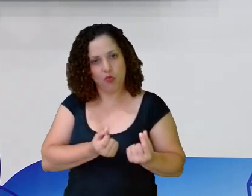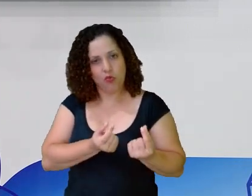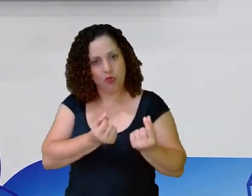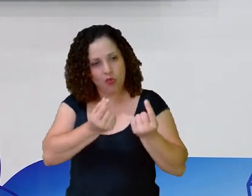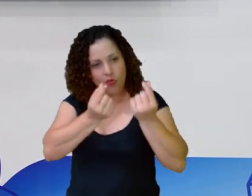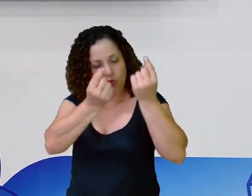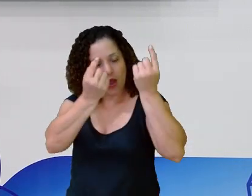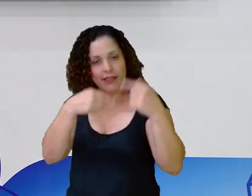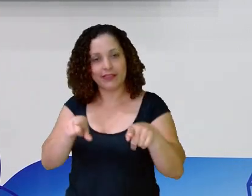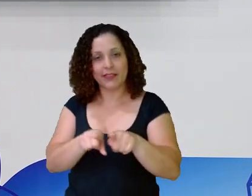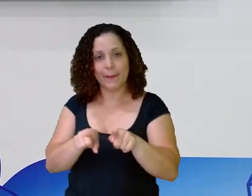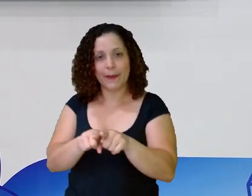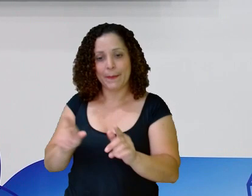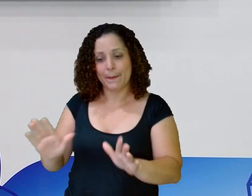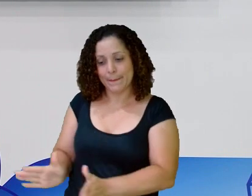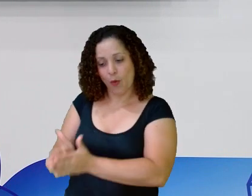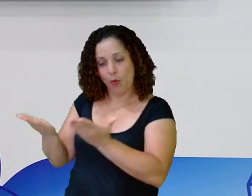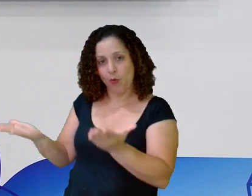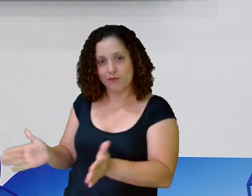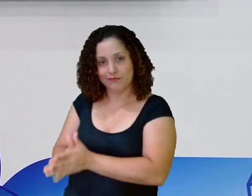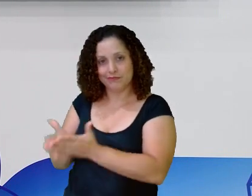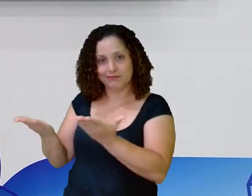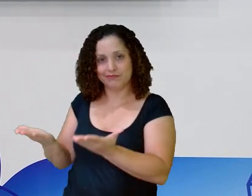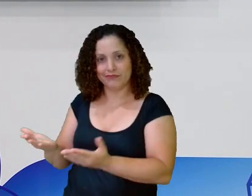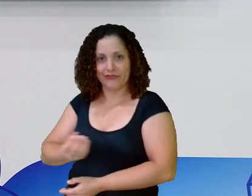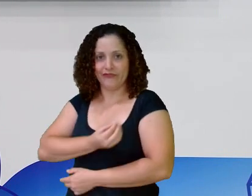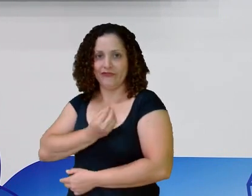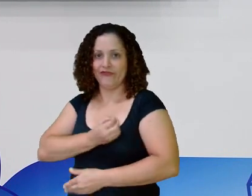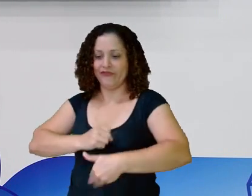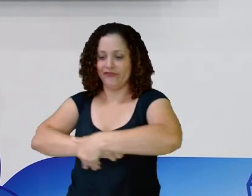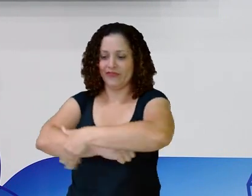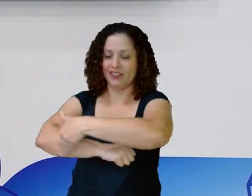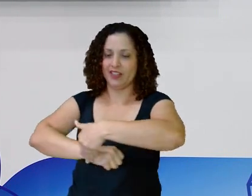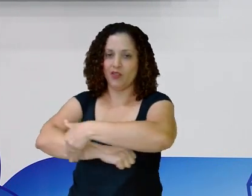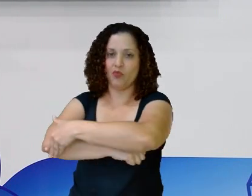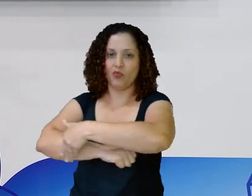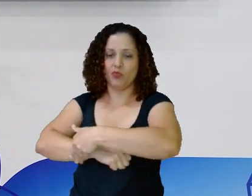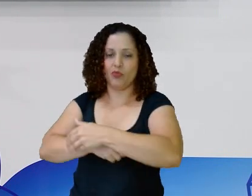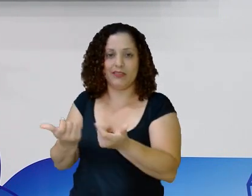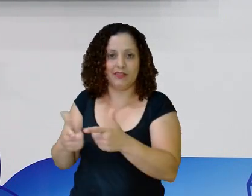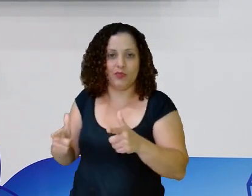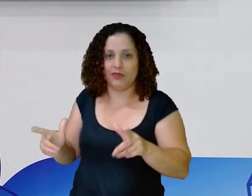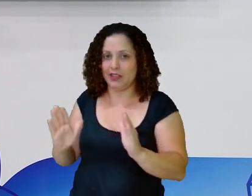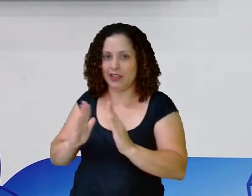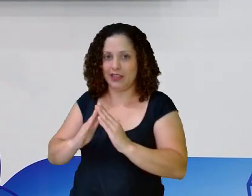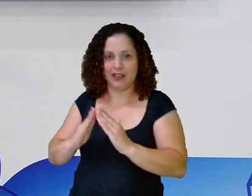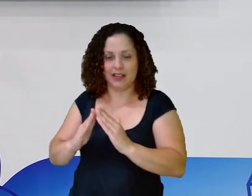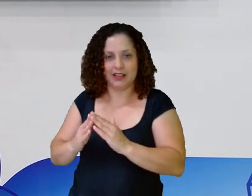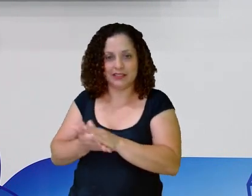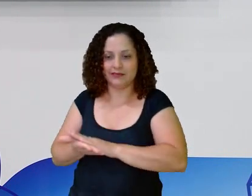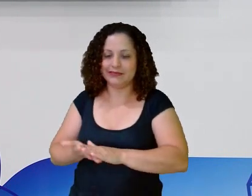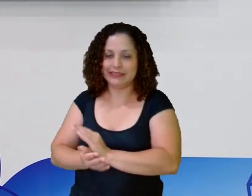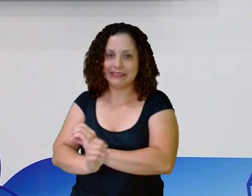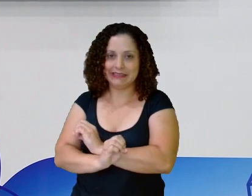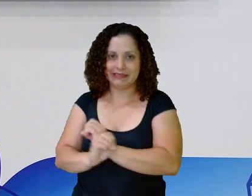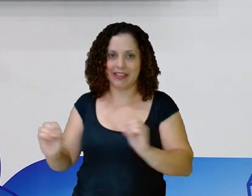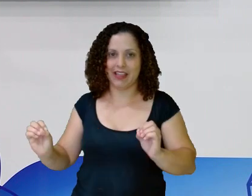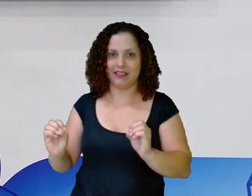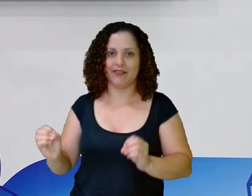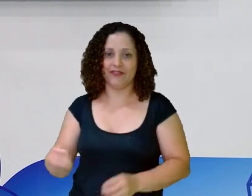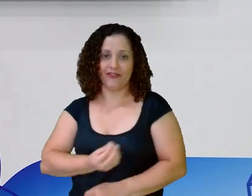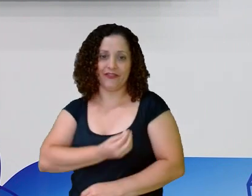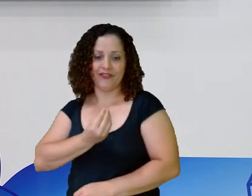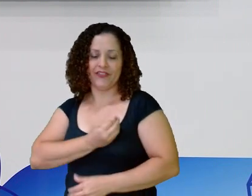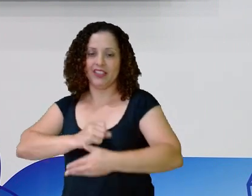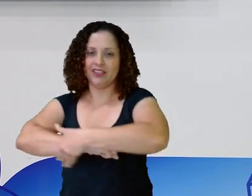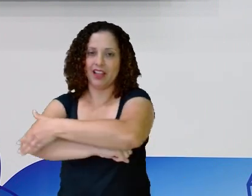nós temos também pessoas que moram nas ruas, que não tem nem onde morar, né? Não tem a sua própria moradia, não tem a sua casa, e ela vive nas ruas